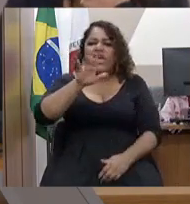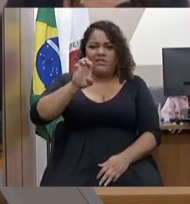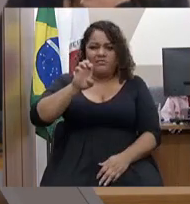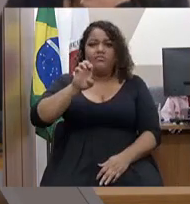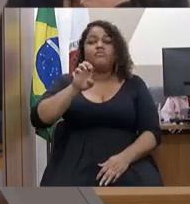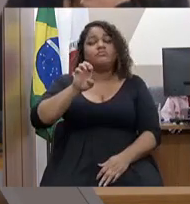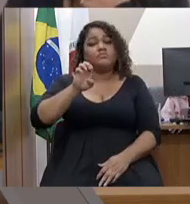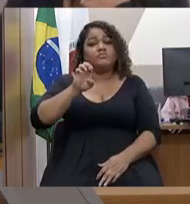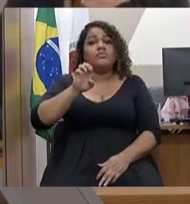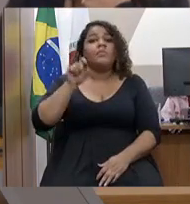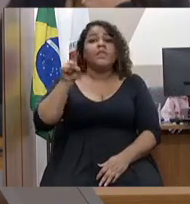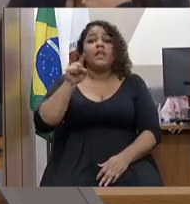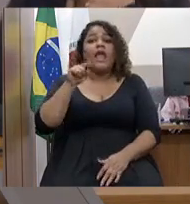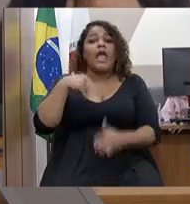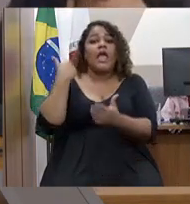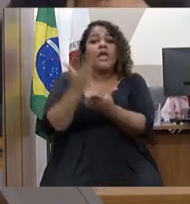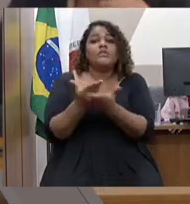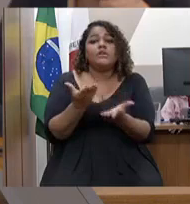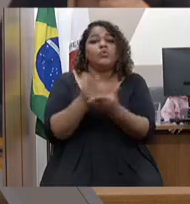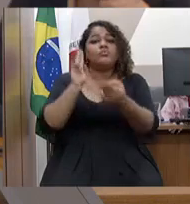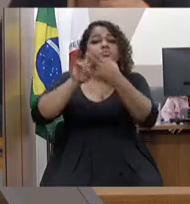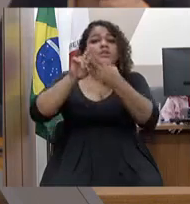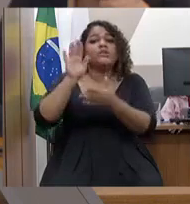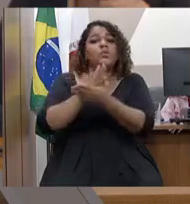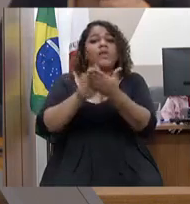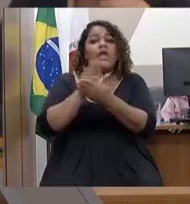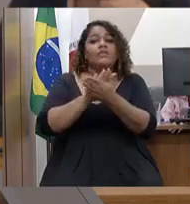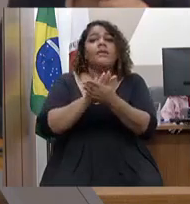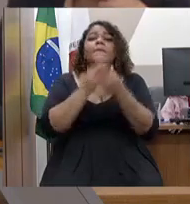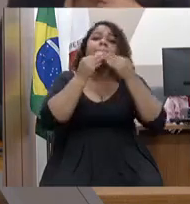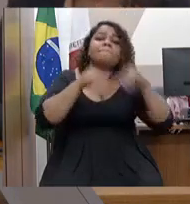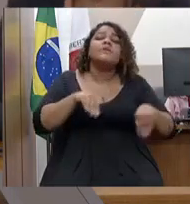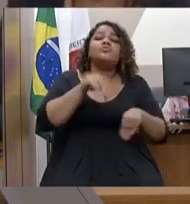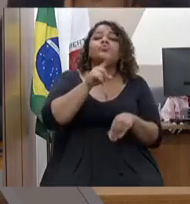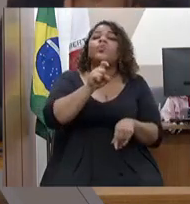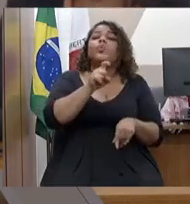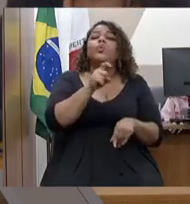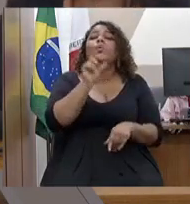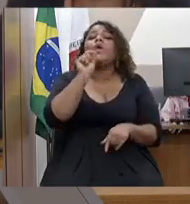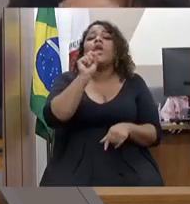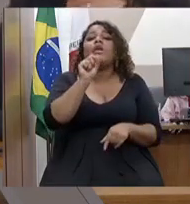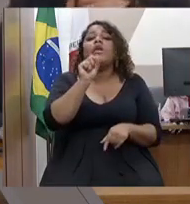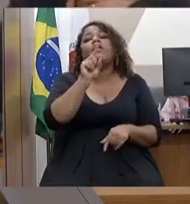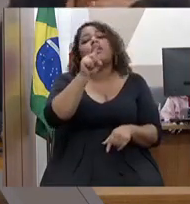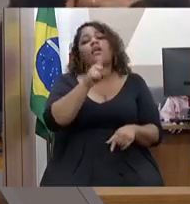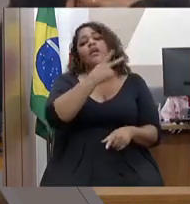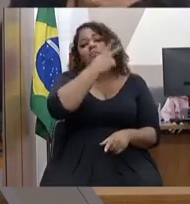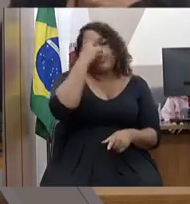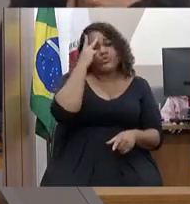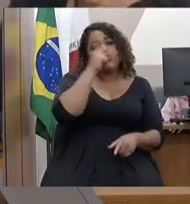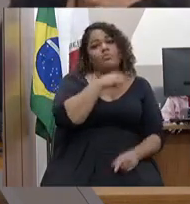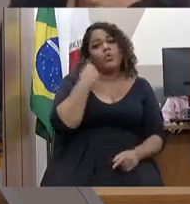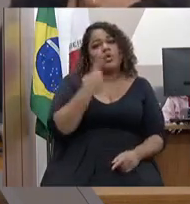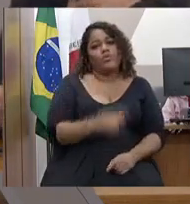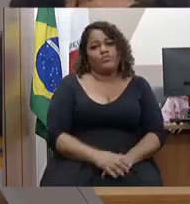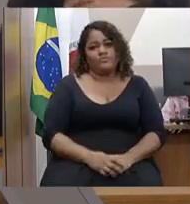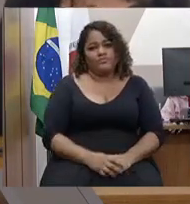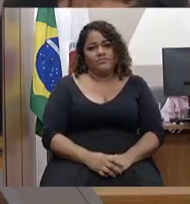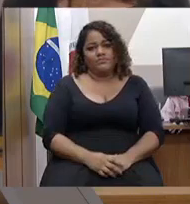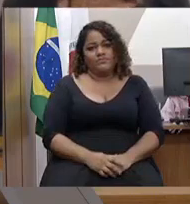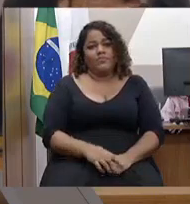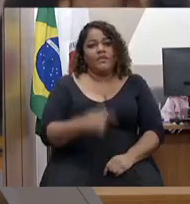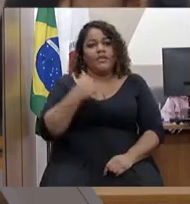E por incrível que pareça Posso parecer ser até eu eu prometi que nessa nova gestão minha eu não vou ser